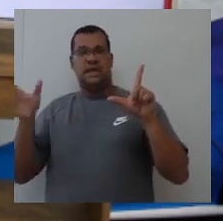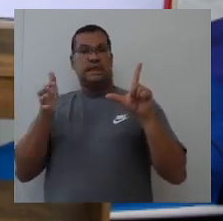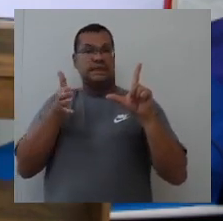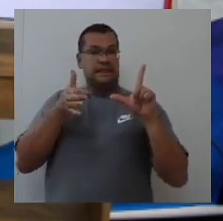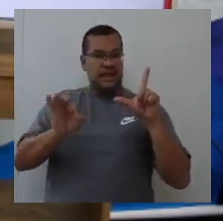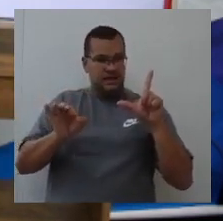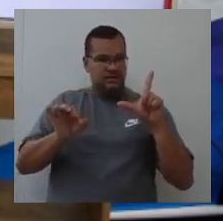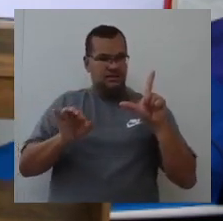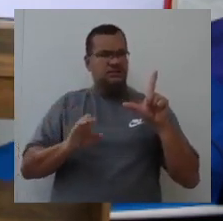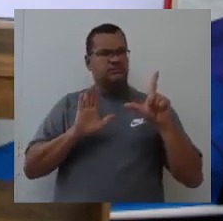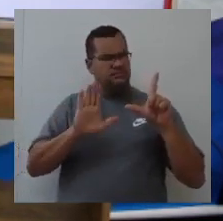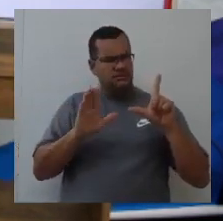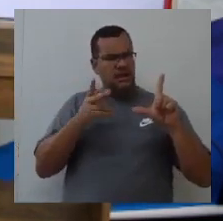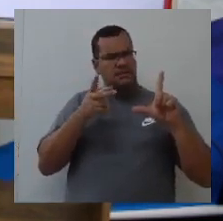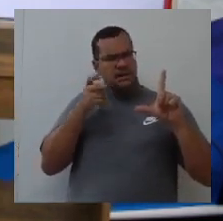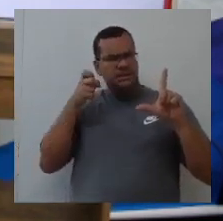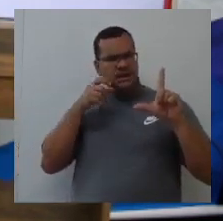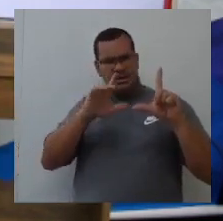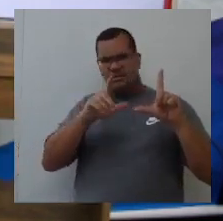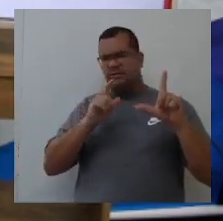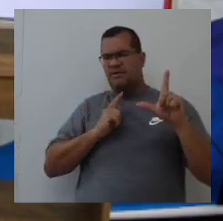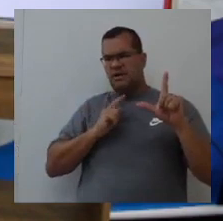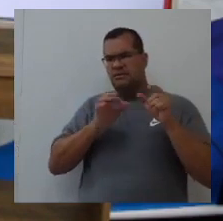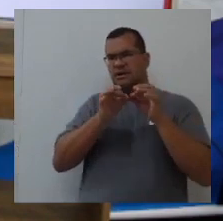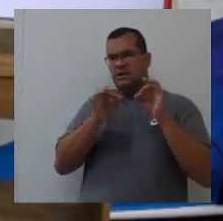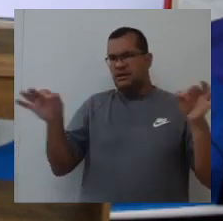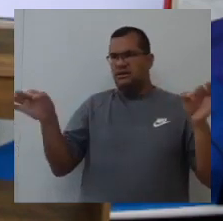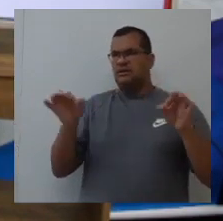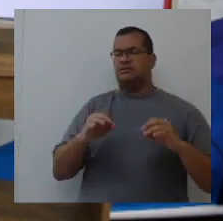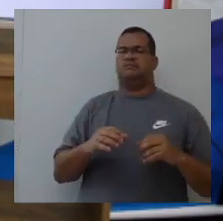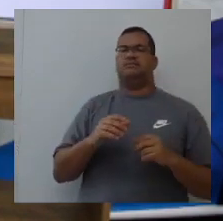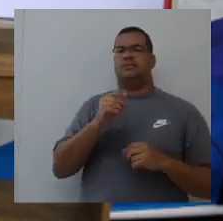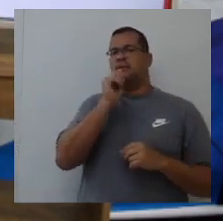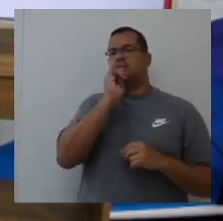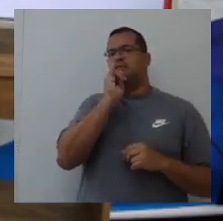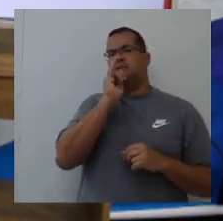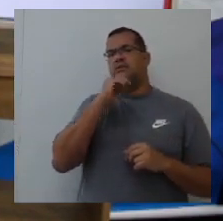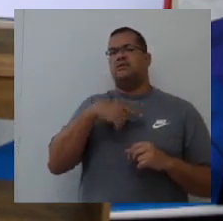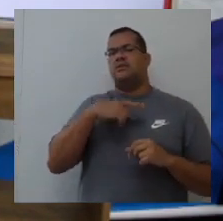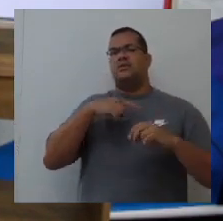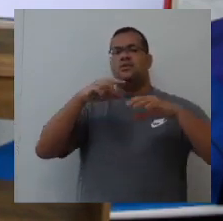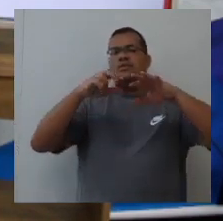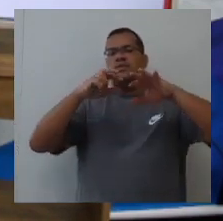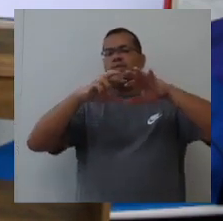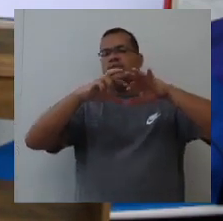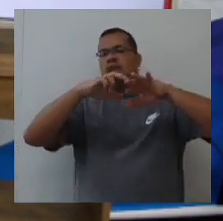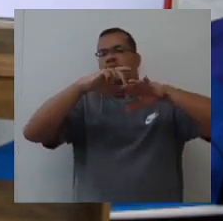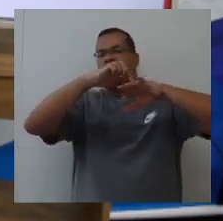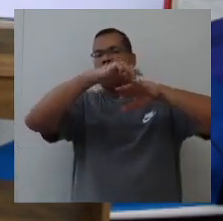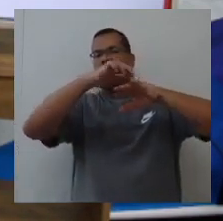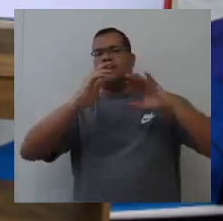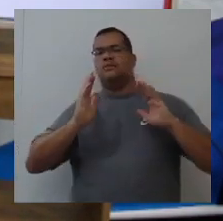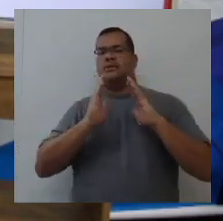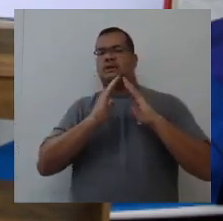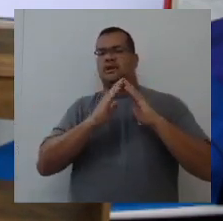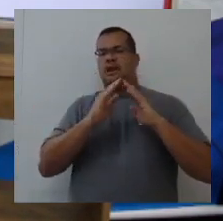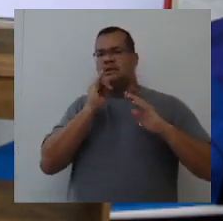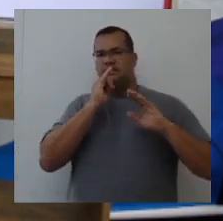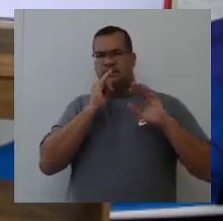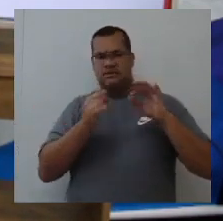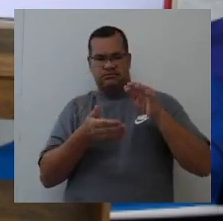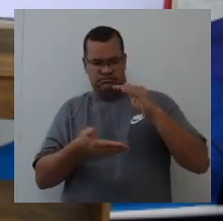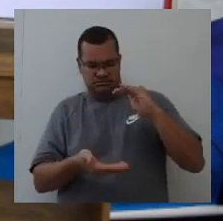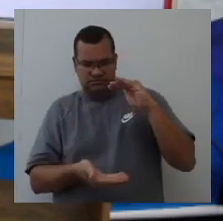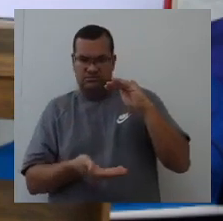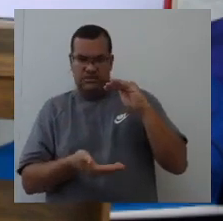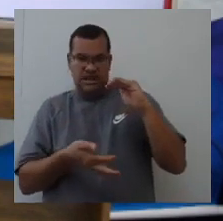medida. Então, percebe, quando tu vai medir lá um acesso de um degrau da tua casa, esse degrau tem 20